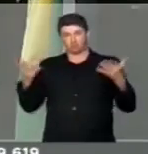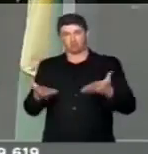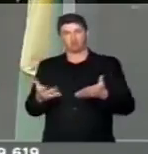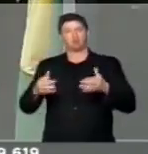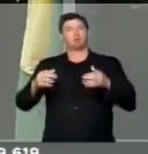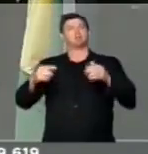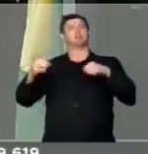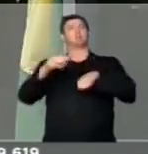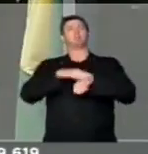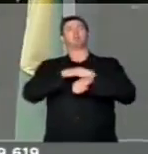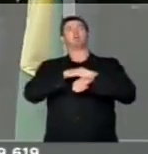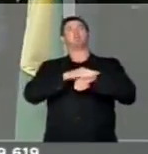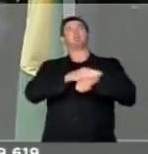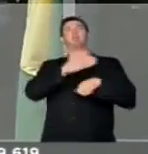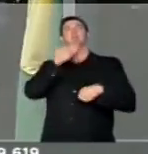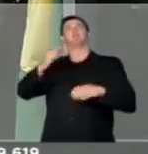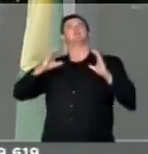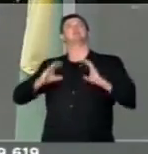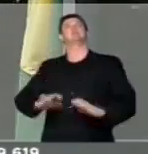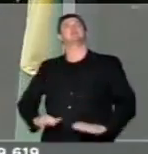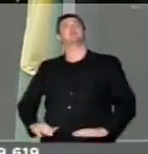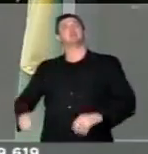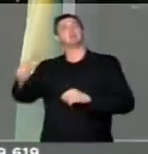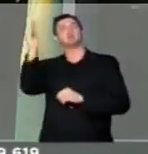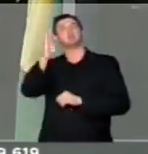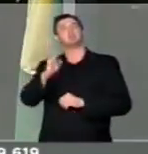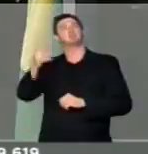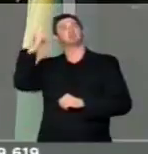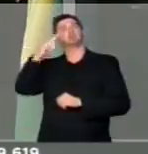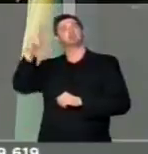cívico histórico da vida do Brasil,